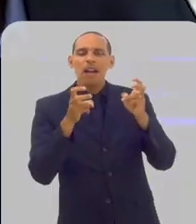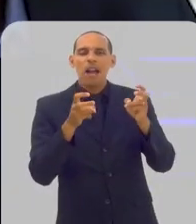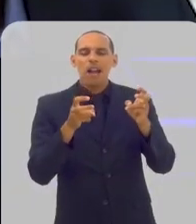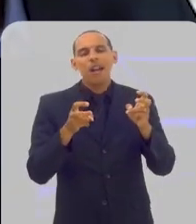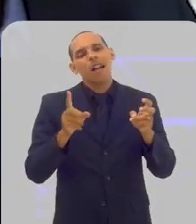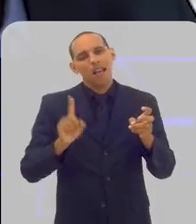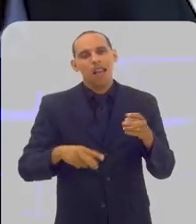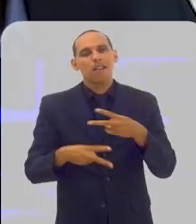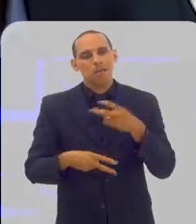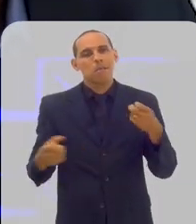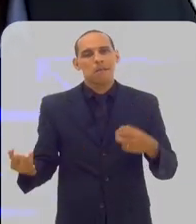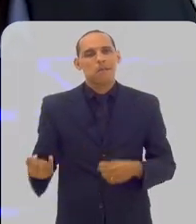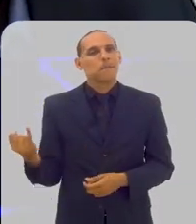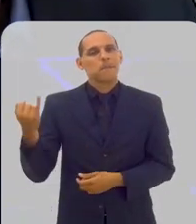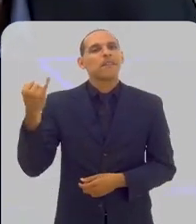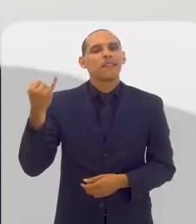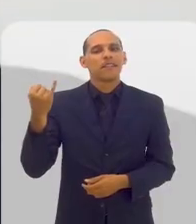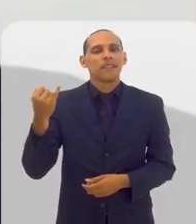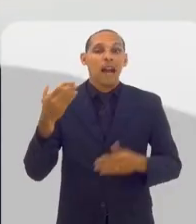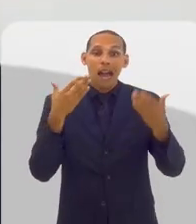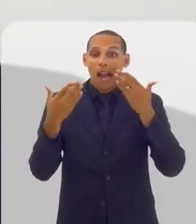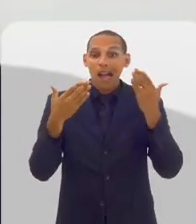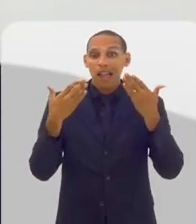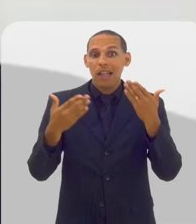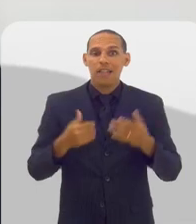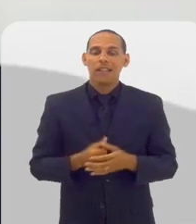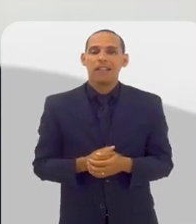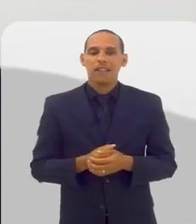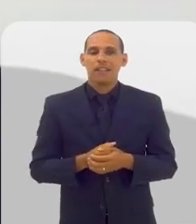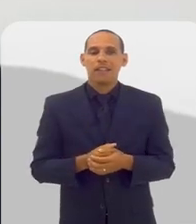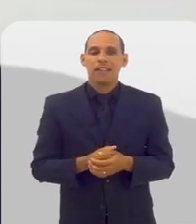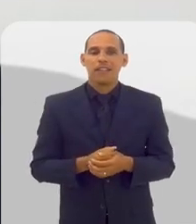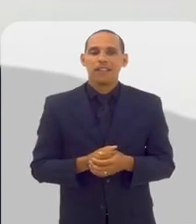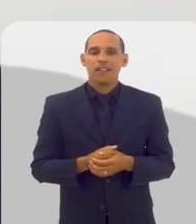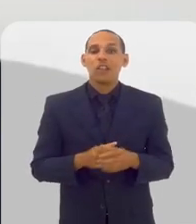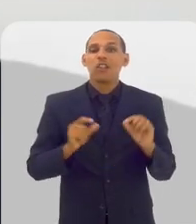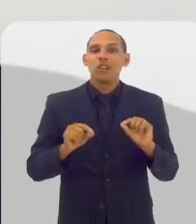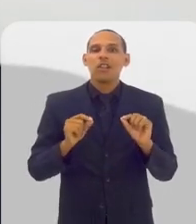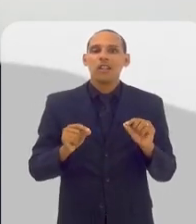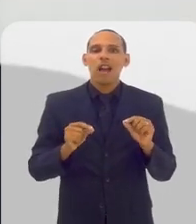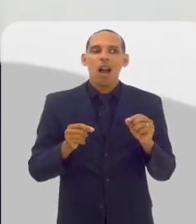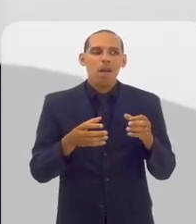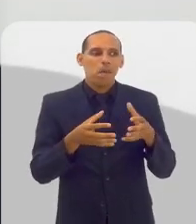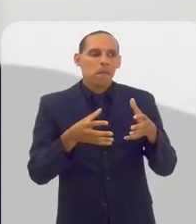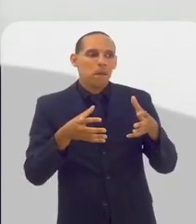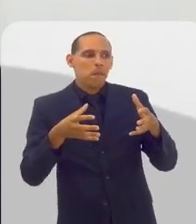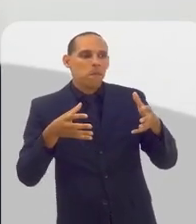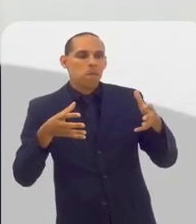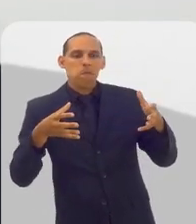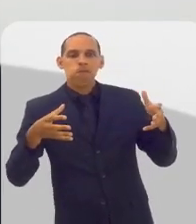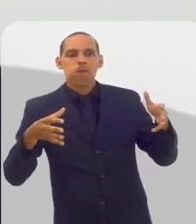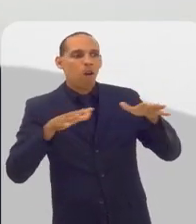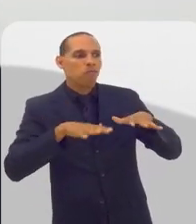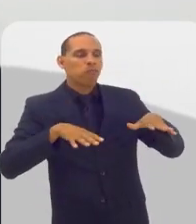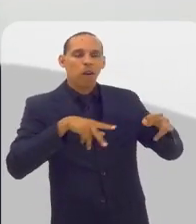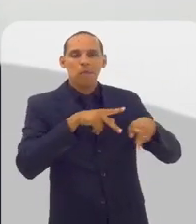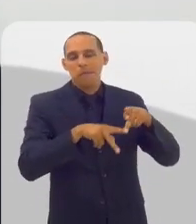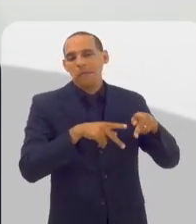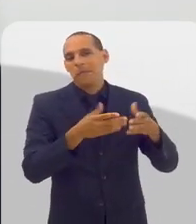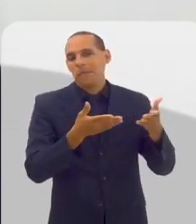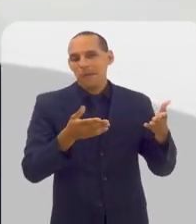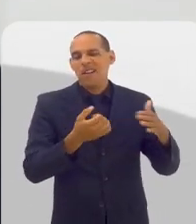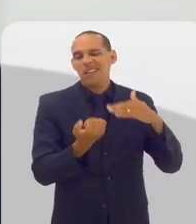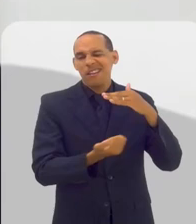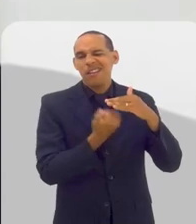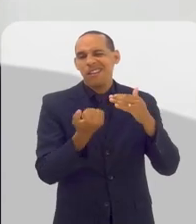dimensão da importância que tem o SEBRAE para atender esse contingente esse grande contingente